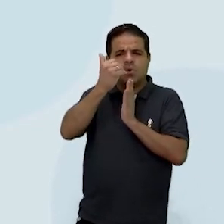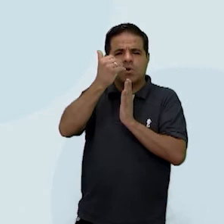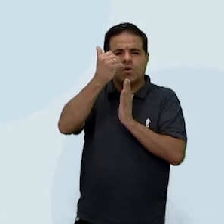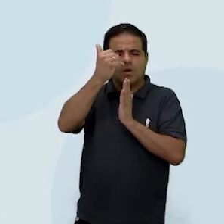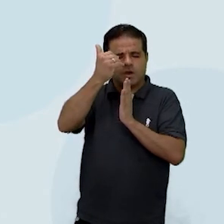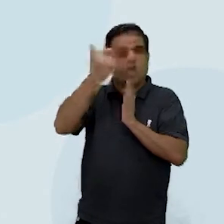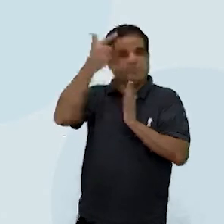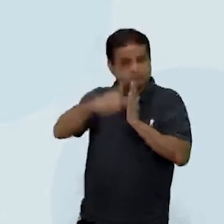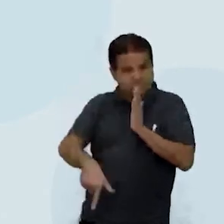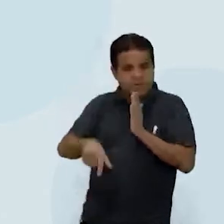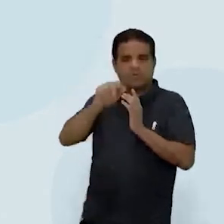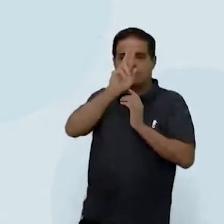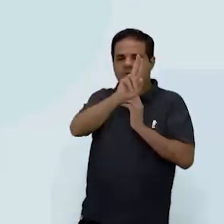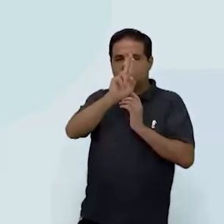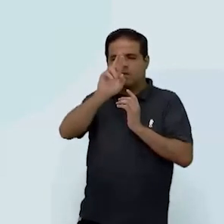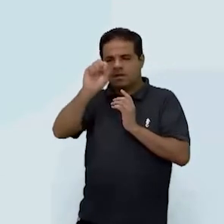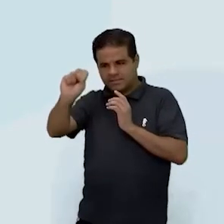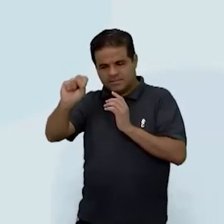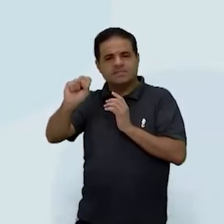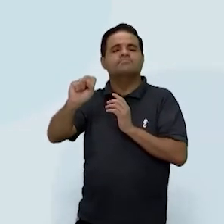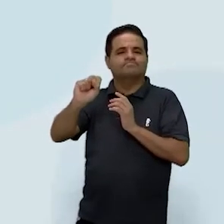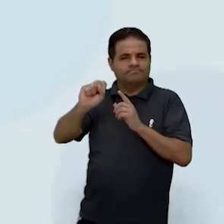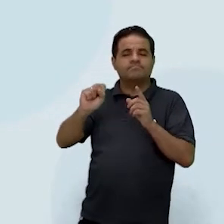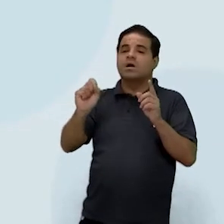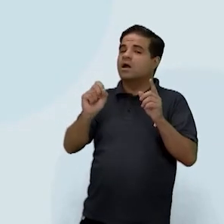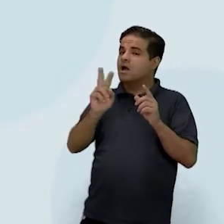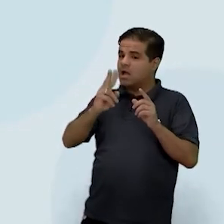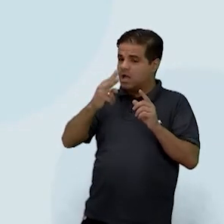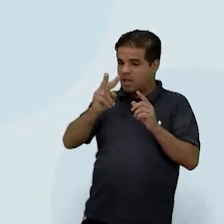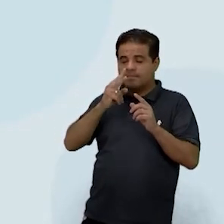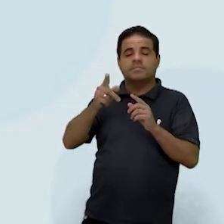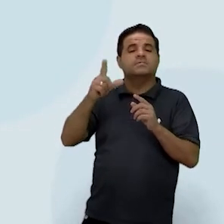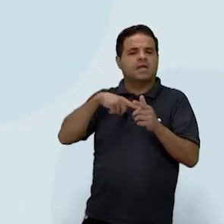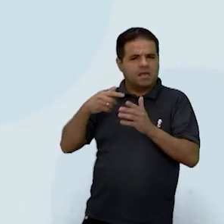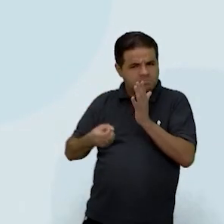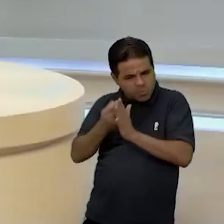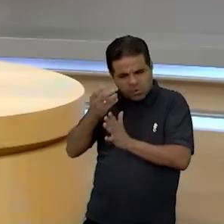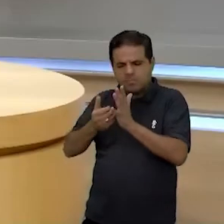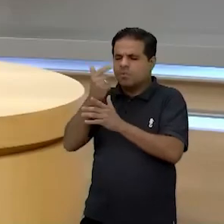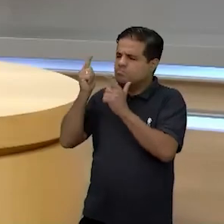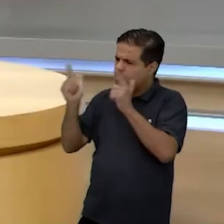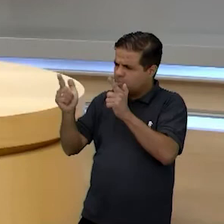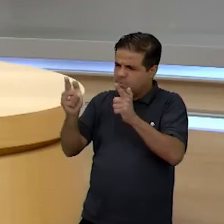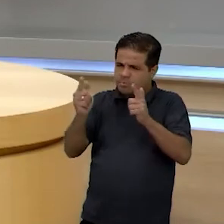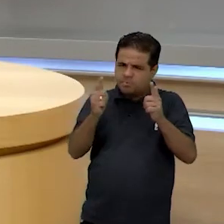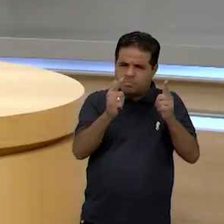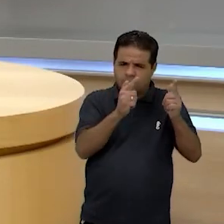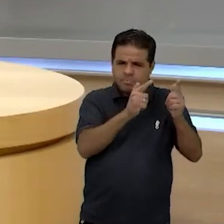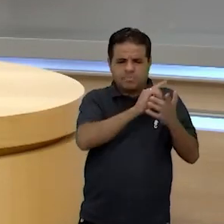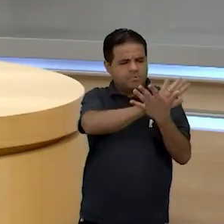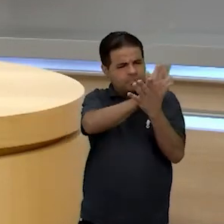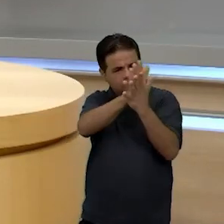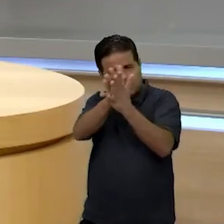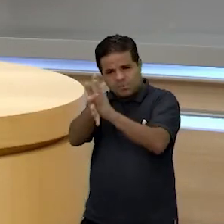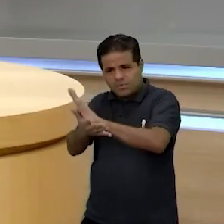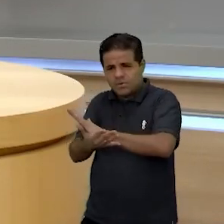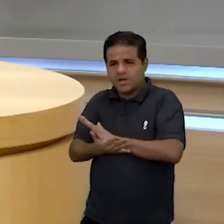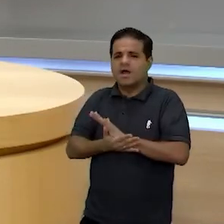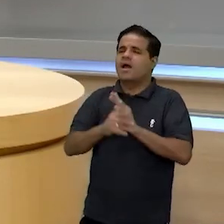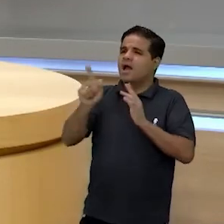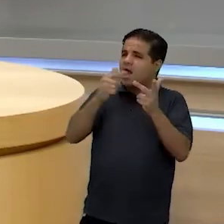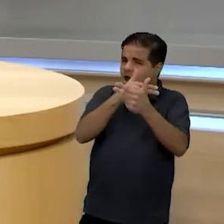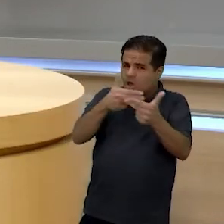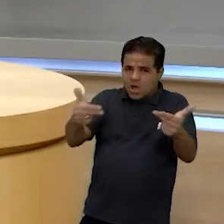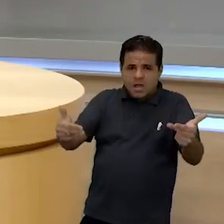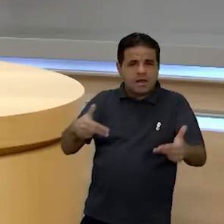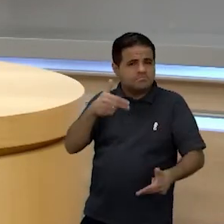pela União Soviética, ambas, né, produzindo armas nucleares, armas de destruição em massa. Então era aquela coisa assim,